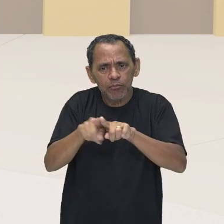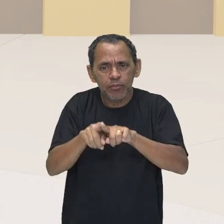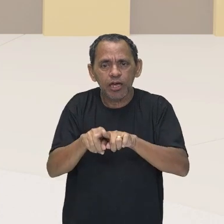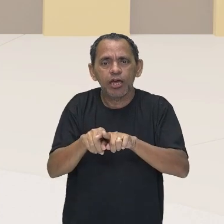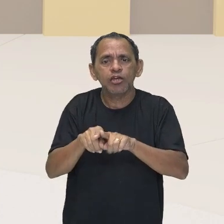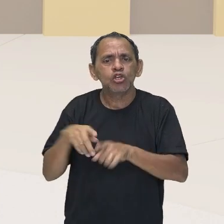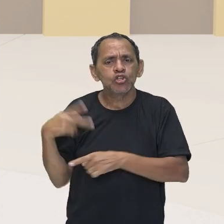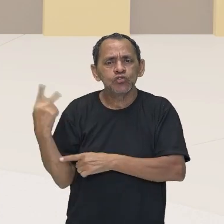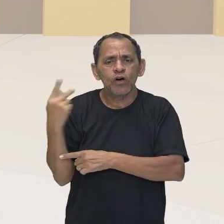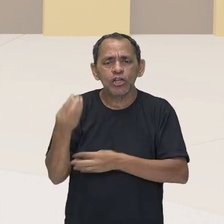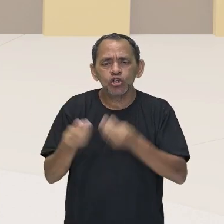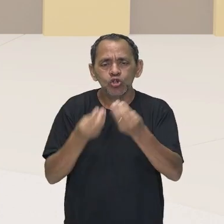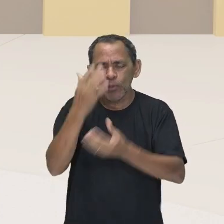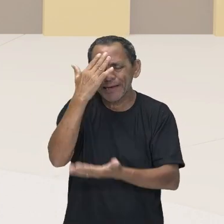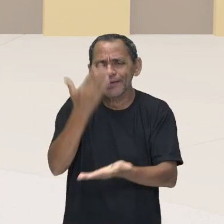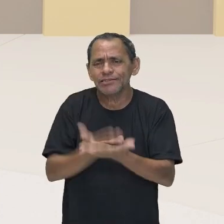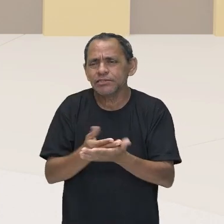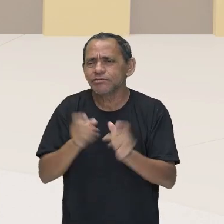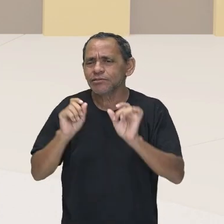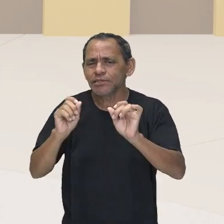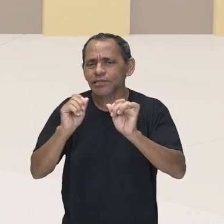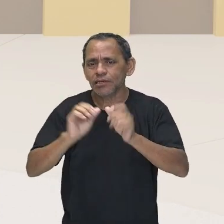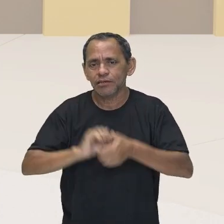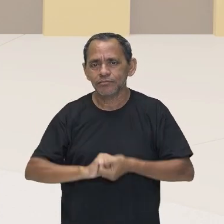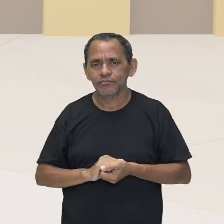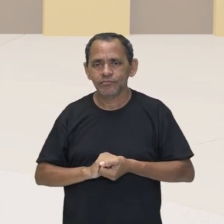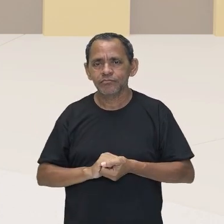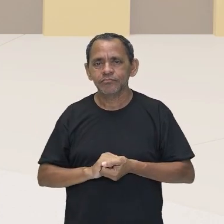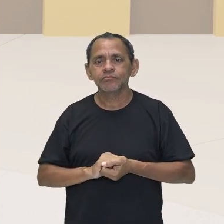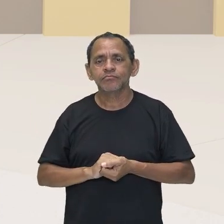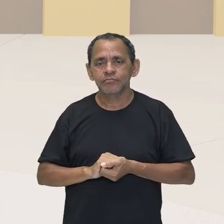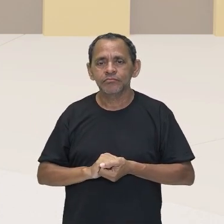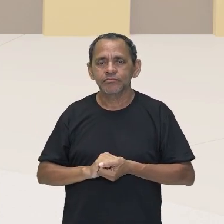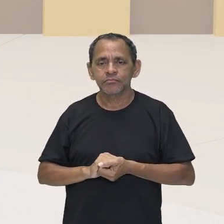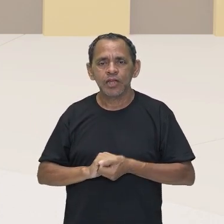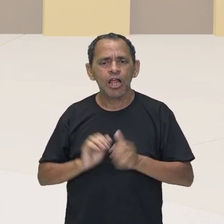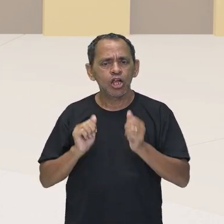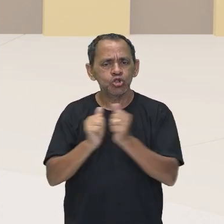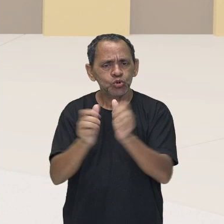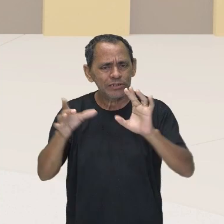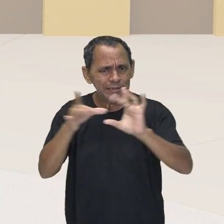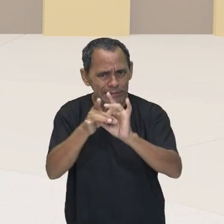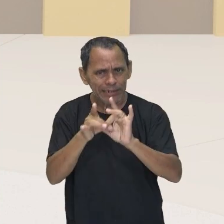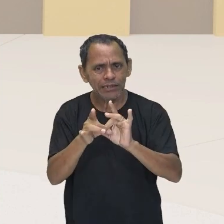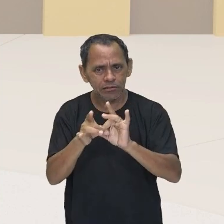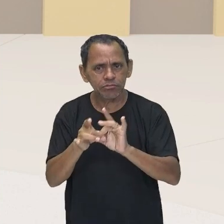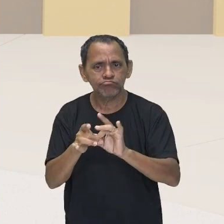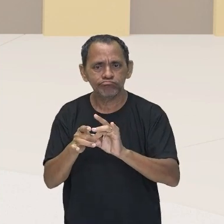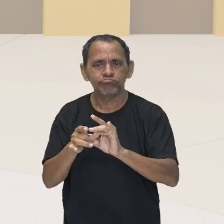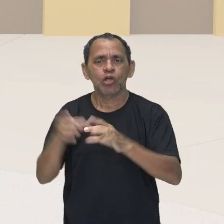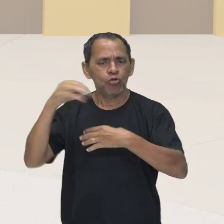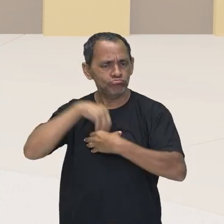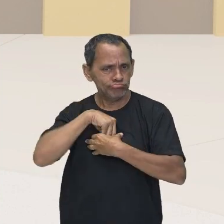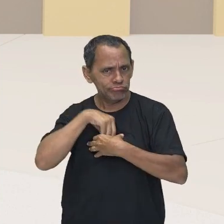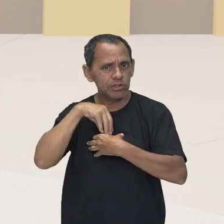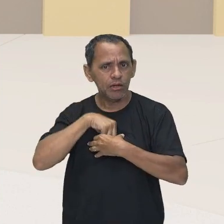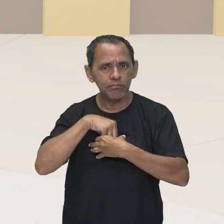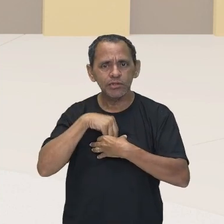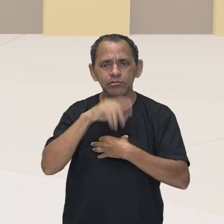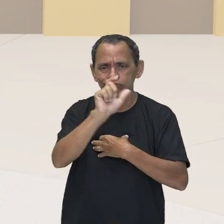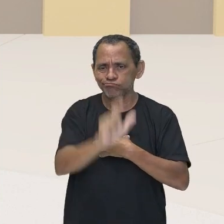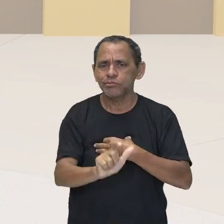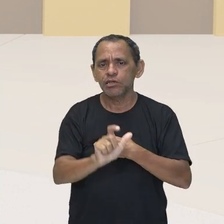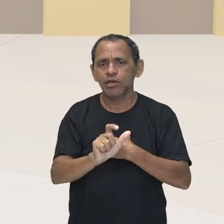dependendo daquilo que eu acredito, dependendo daquilo que norteia o meu comportamento humano, eu vou tomar decisões